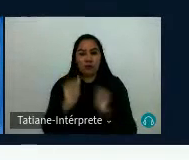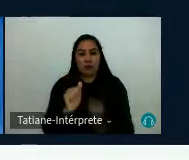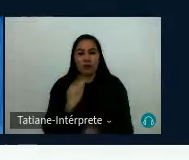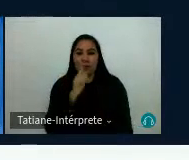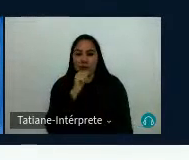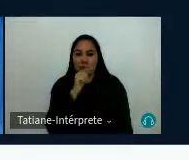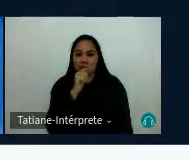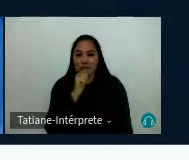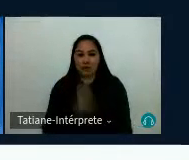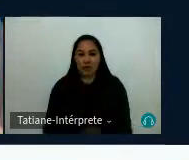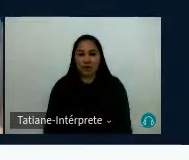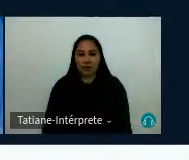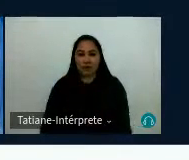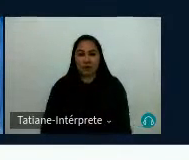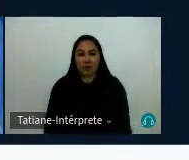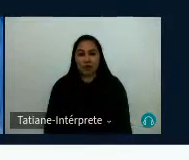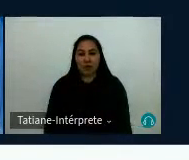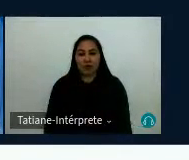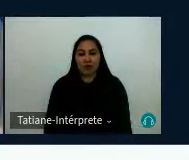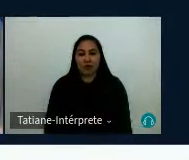pode tomar uma aguinha.